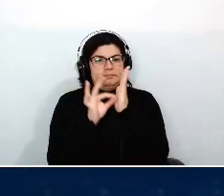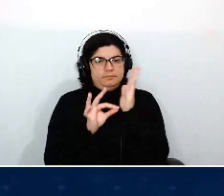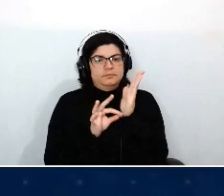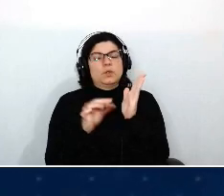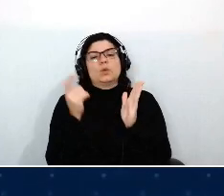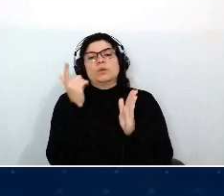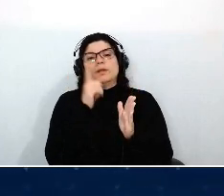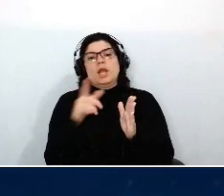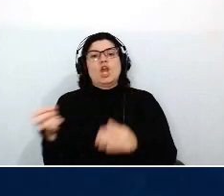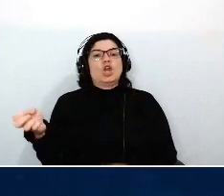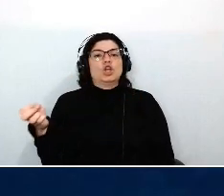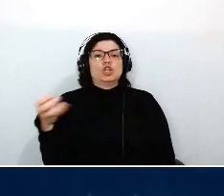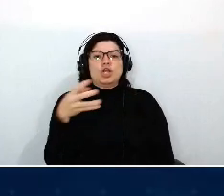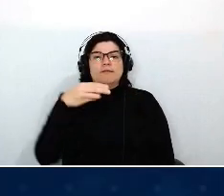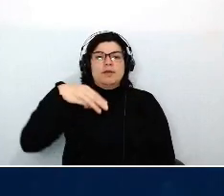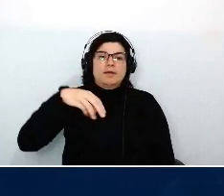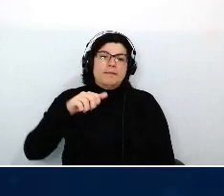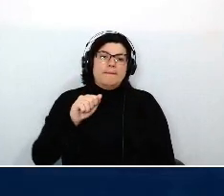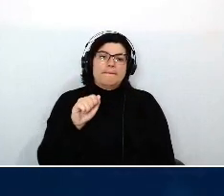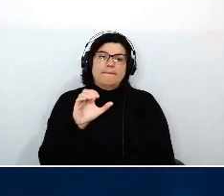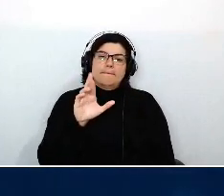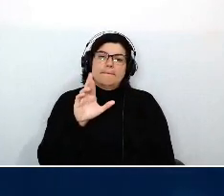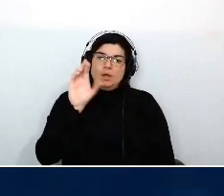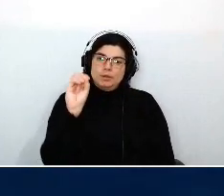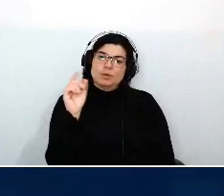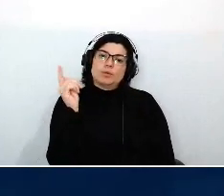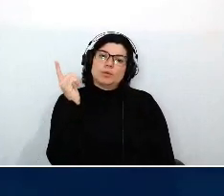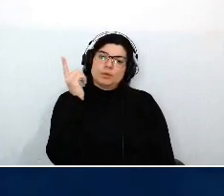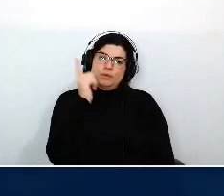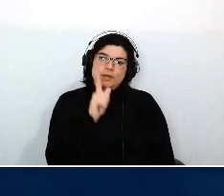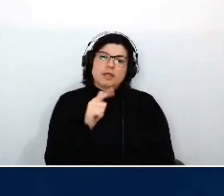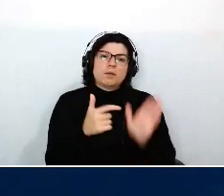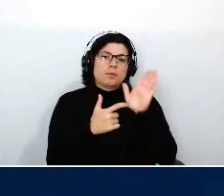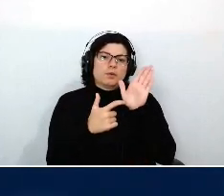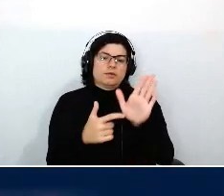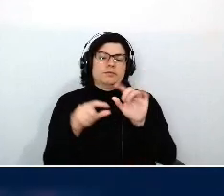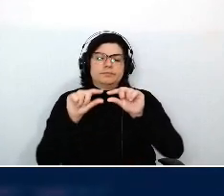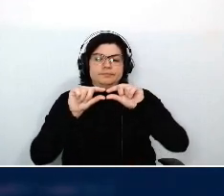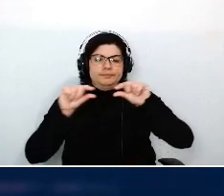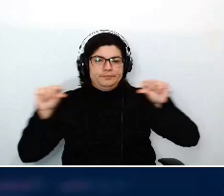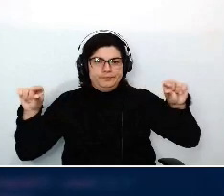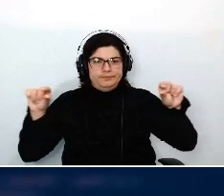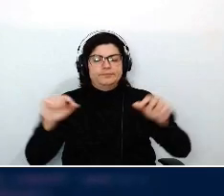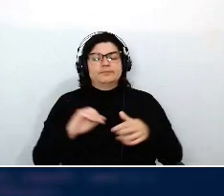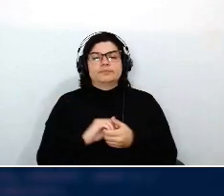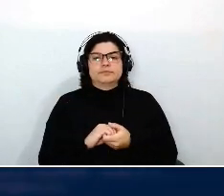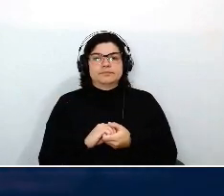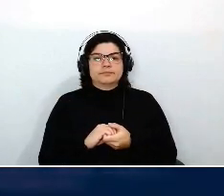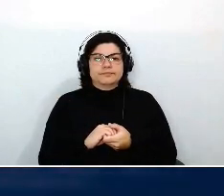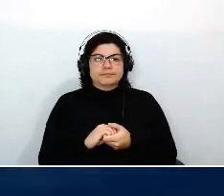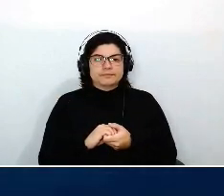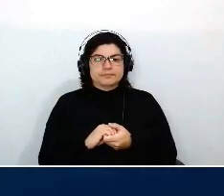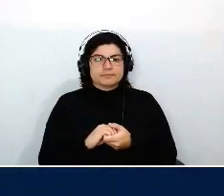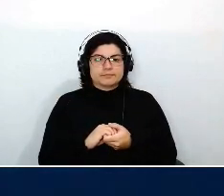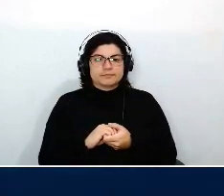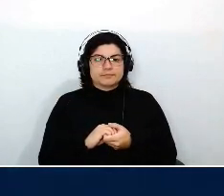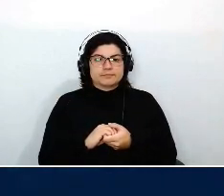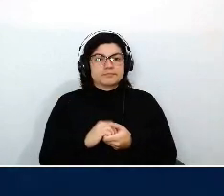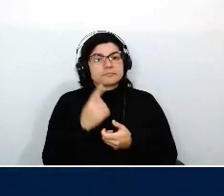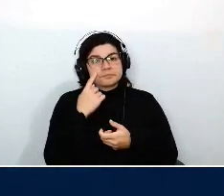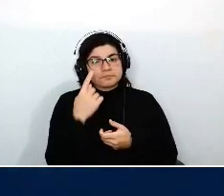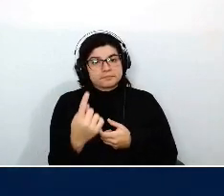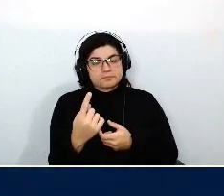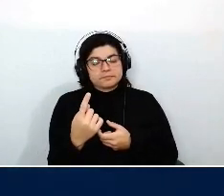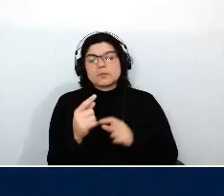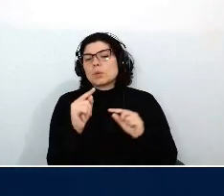um docstring e atributos, o parâmetro e a expressão que você vai fazer o evaluate. Aqui, por exemplo, estamos definindo a nossa